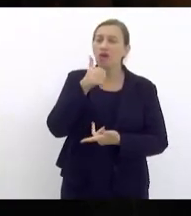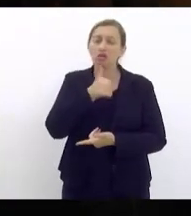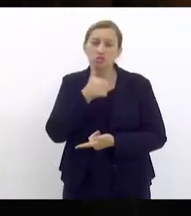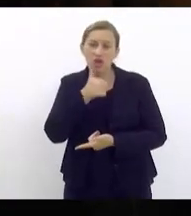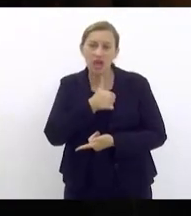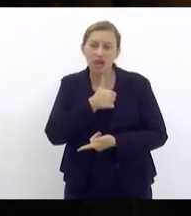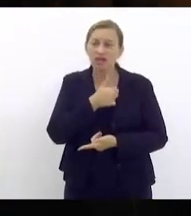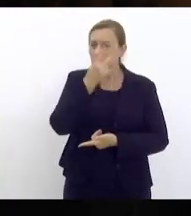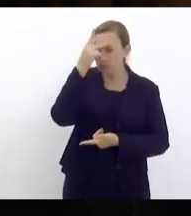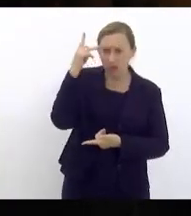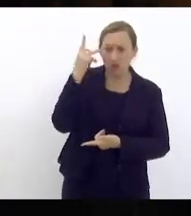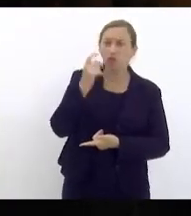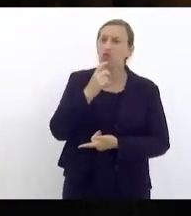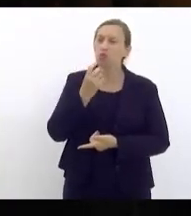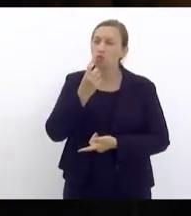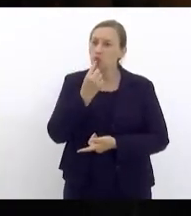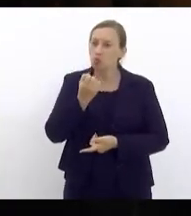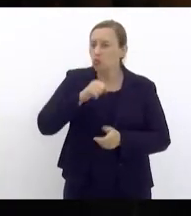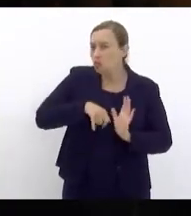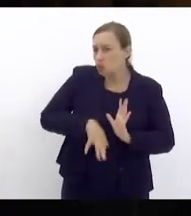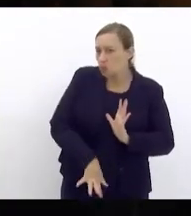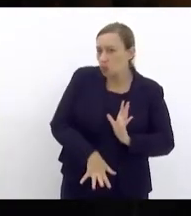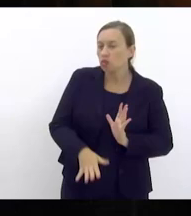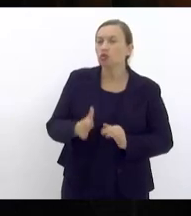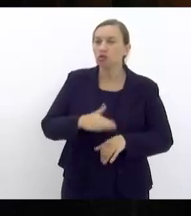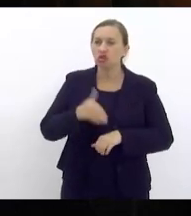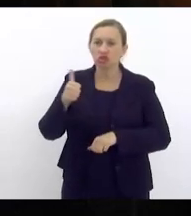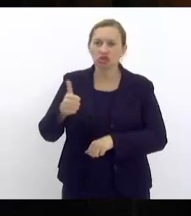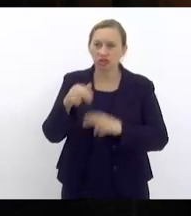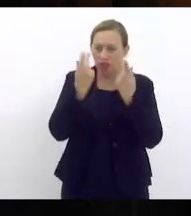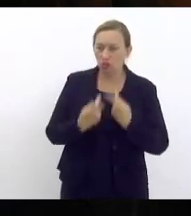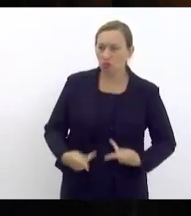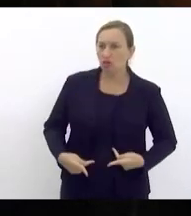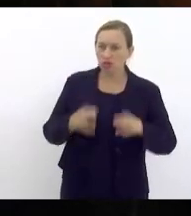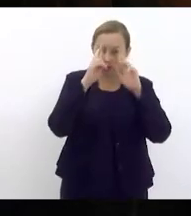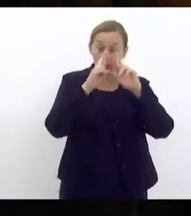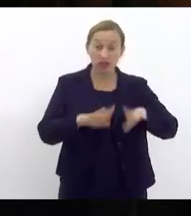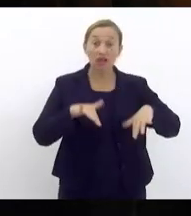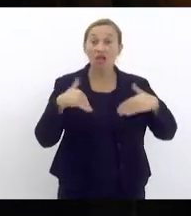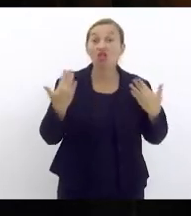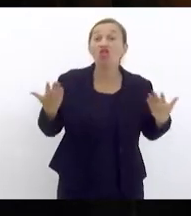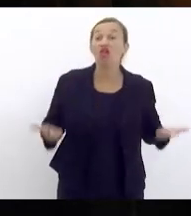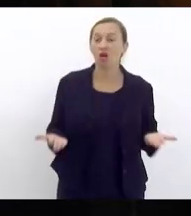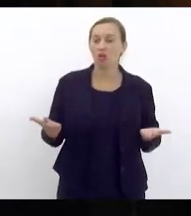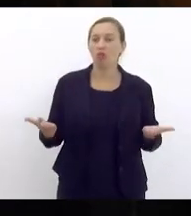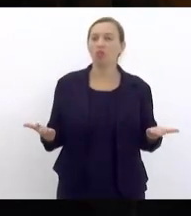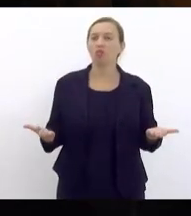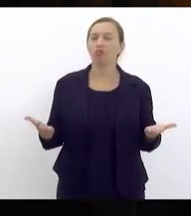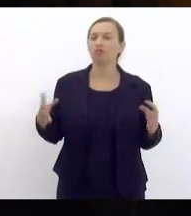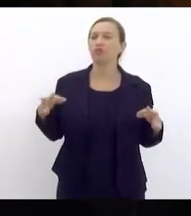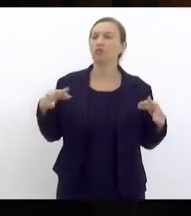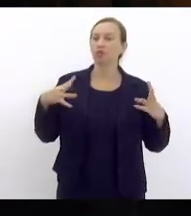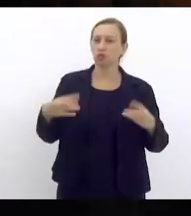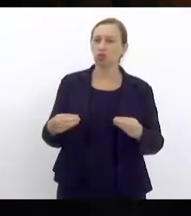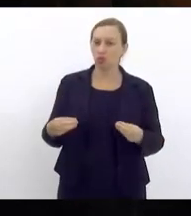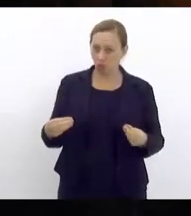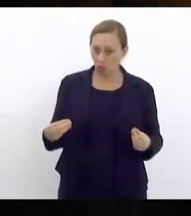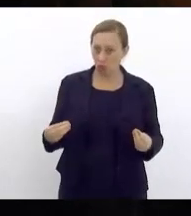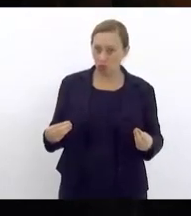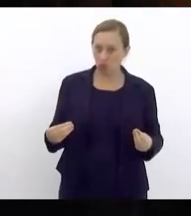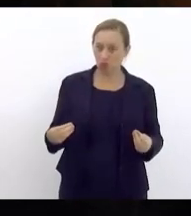essas pessoas que menstruam tenha a sua dignidade humana respeitada então Aqui Diante de todo